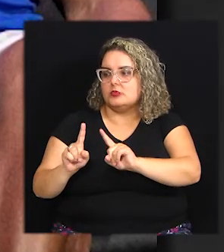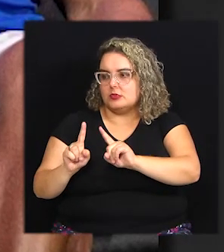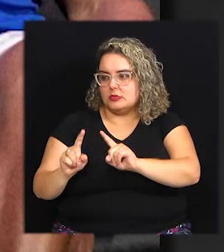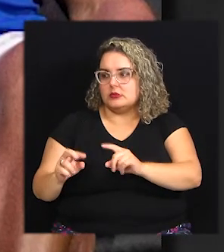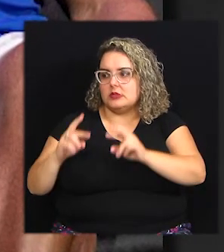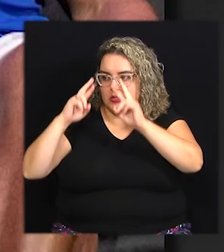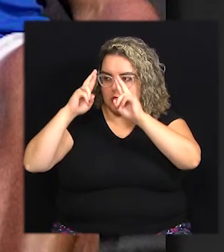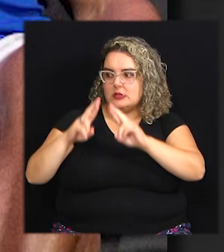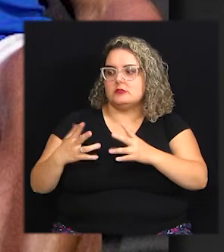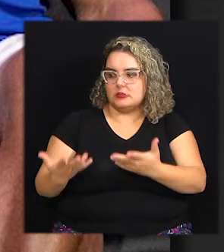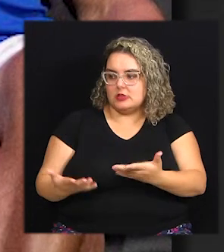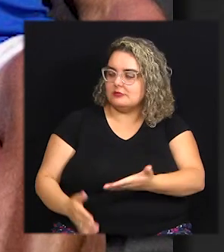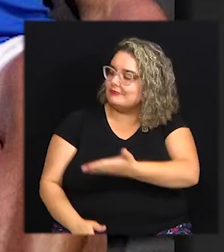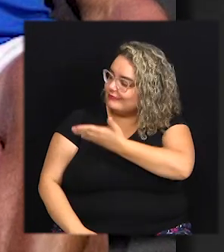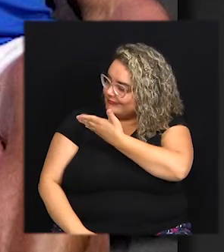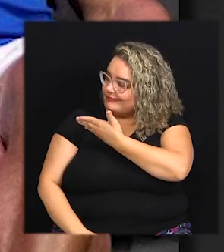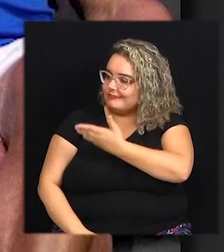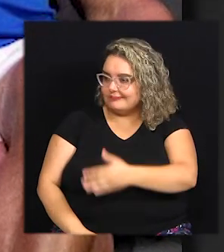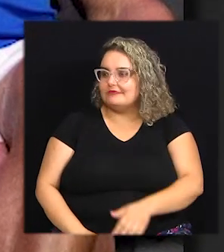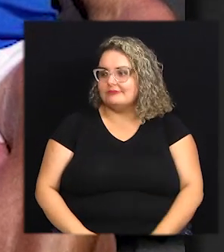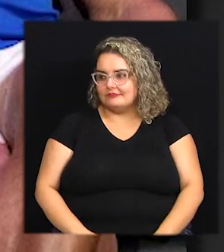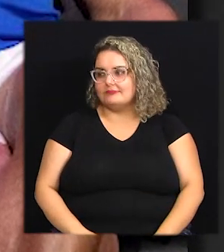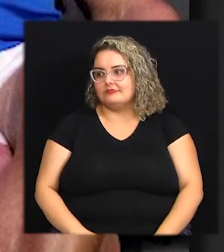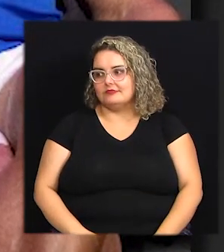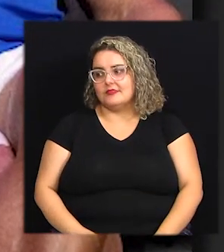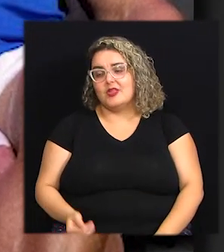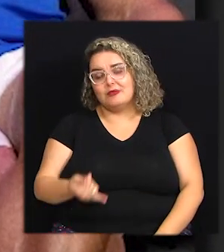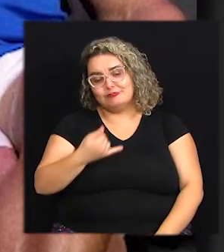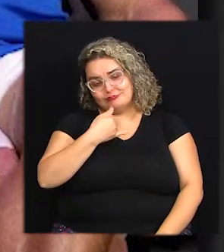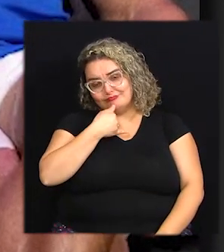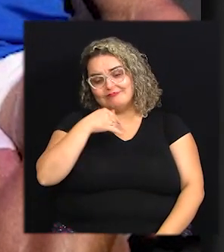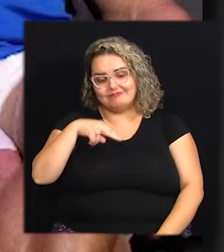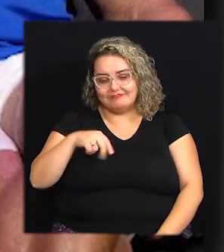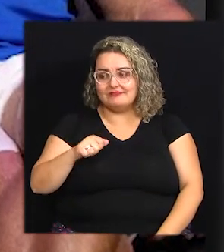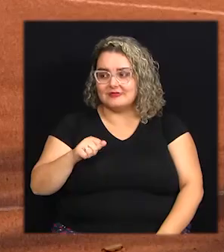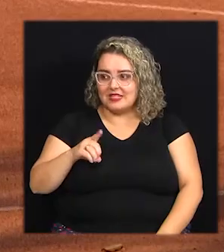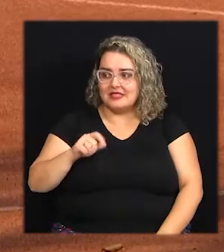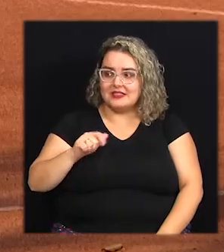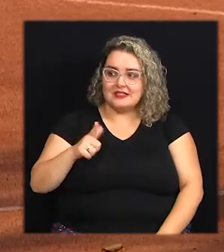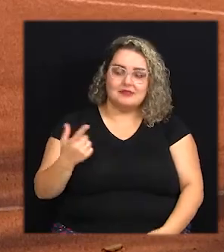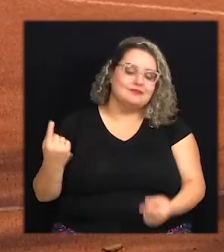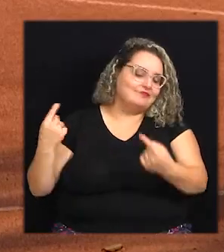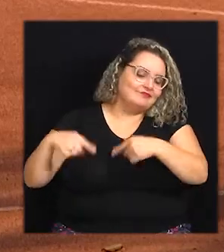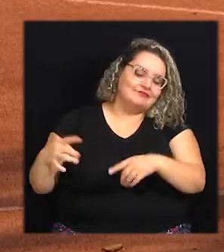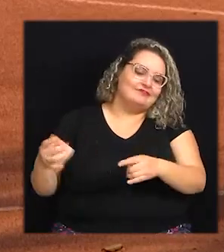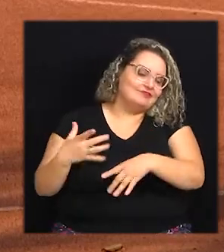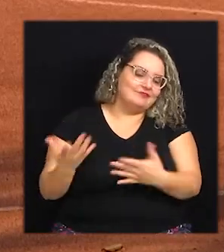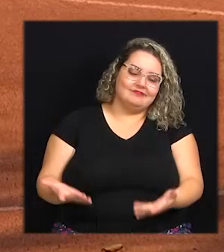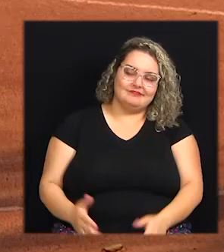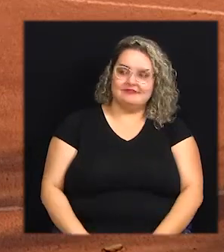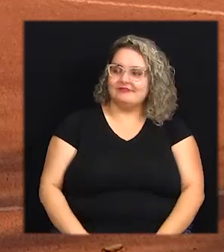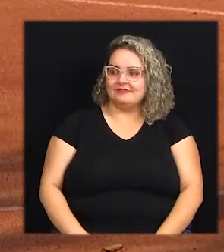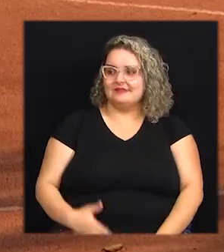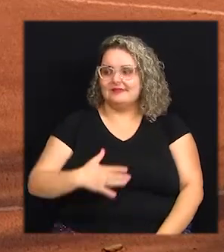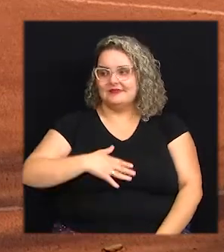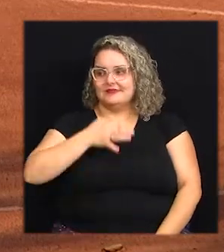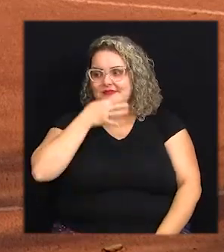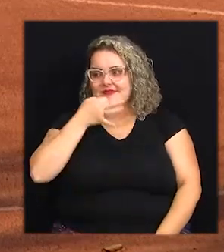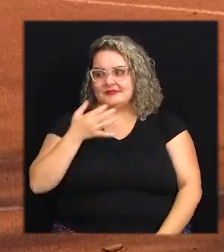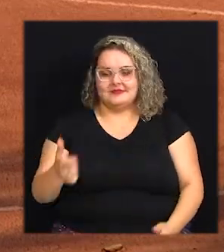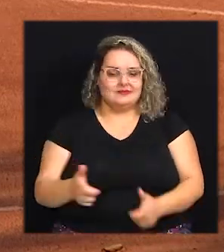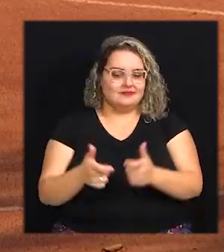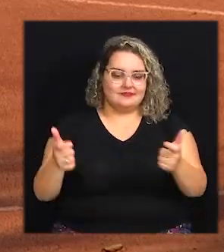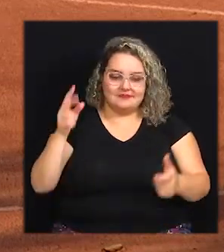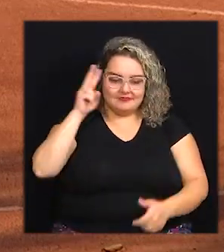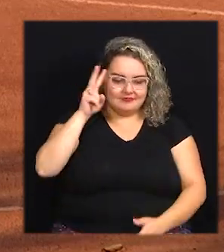respeitam muito. E eu acho que foi também muito triste pro Nadal acabar essa rivalidade, porque sempre foi, na minha opinião, a